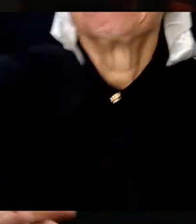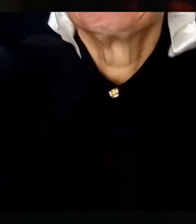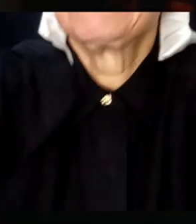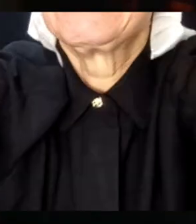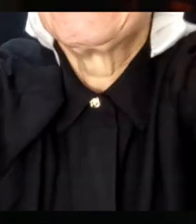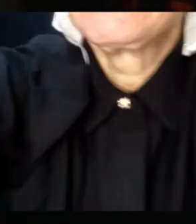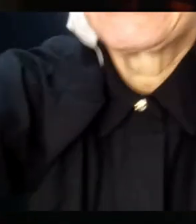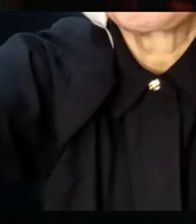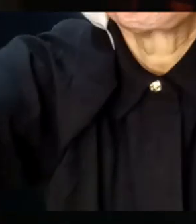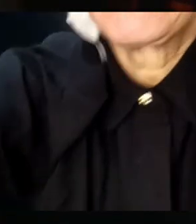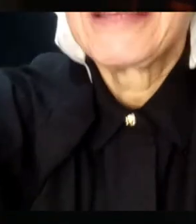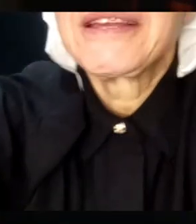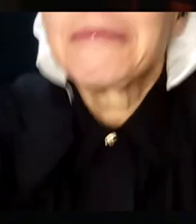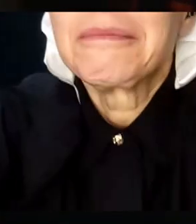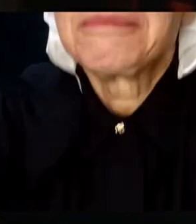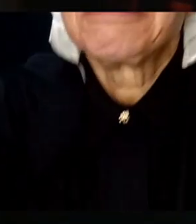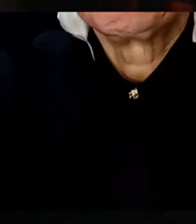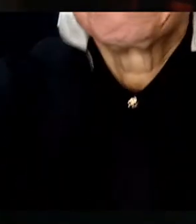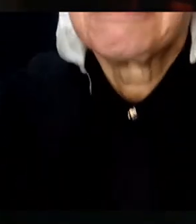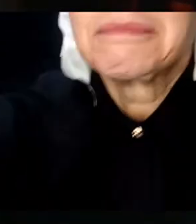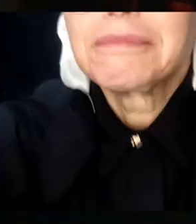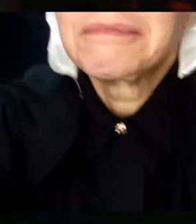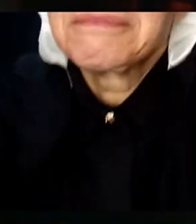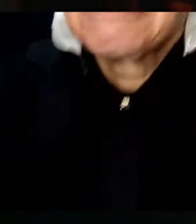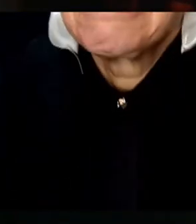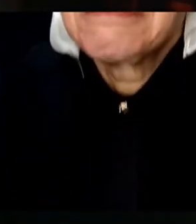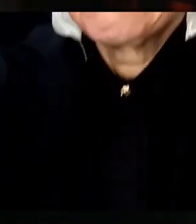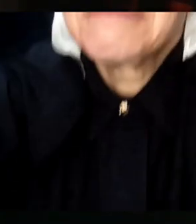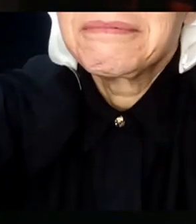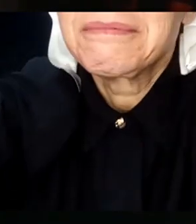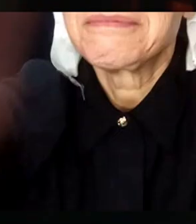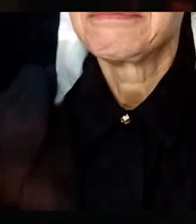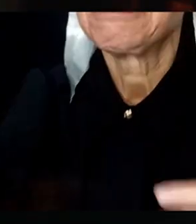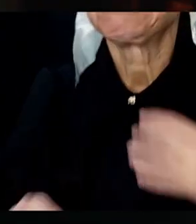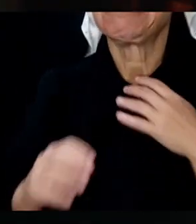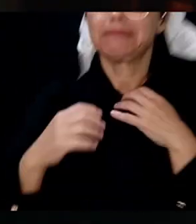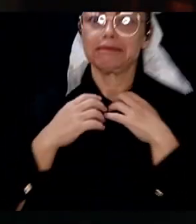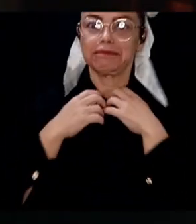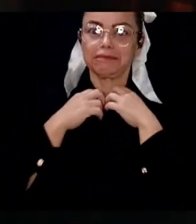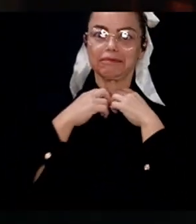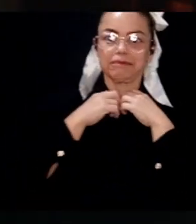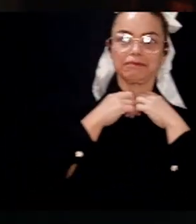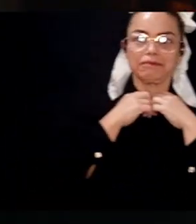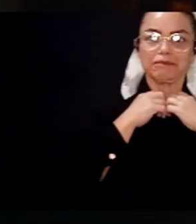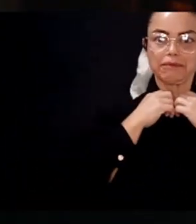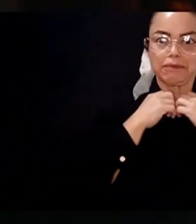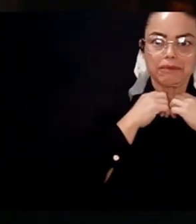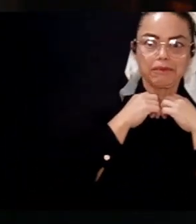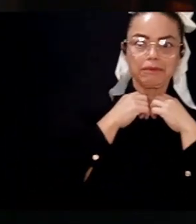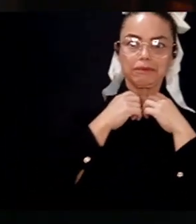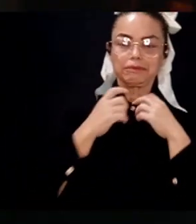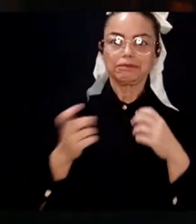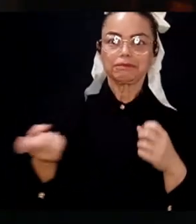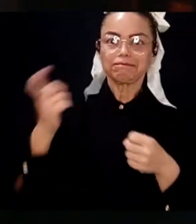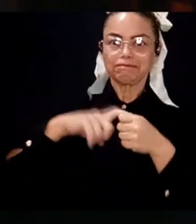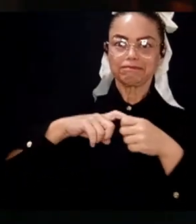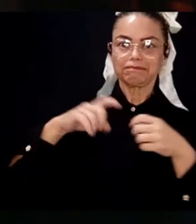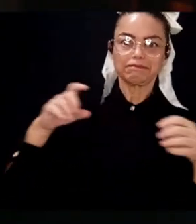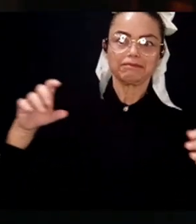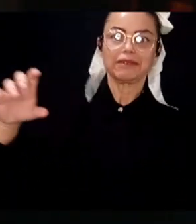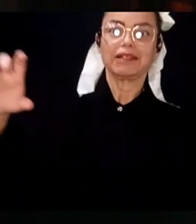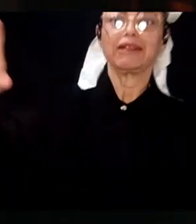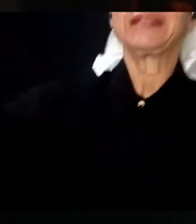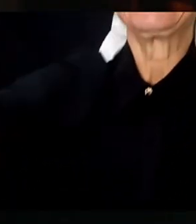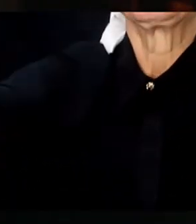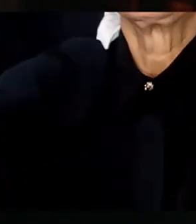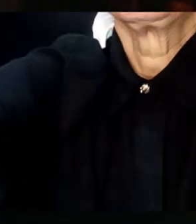A porta à vida real. E para muita gente esse retorno não é leve não, viu? Voltar para casa pode doer, o trabalho